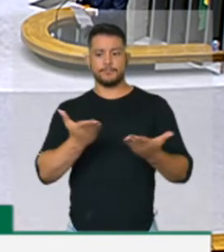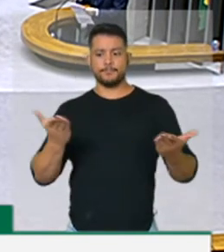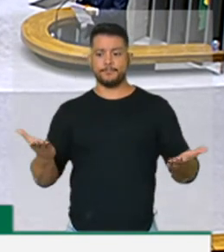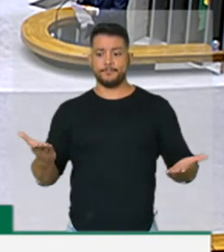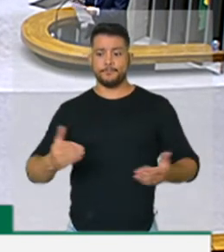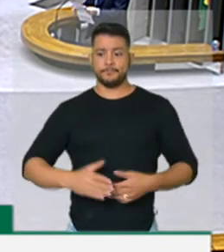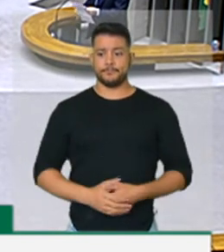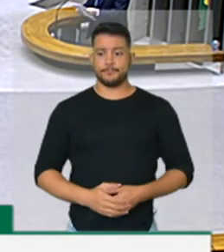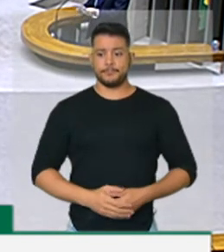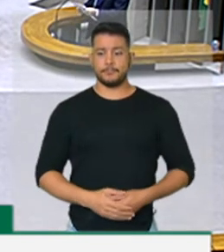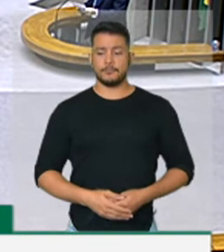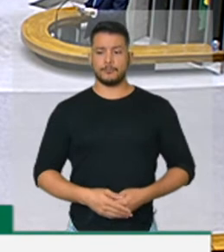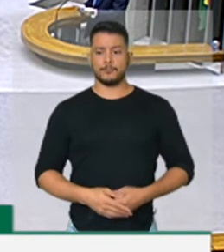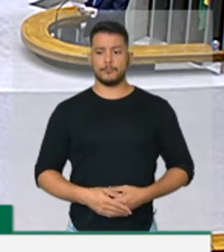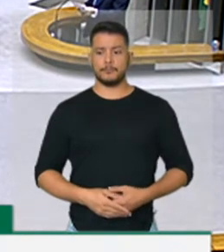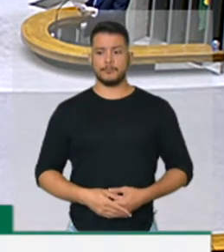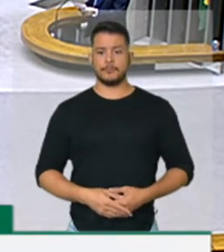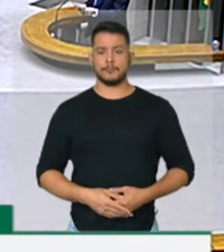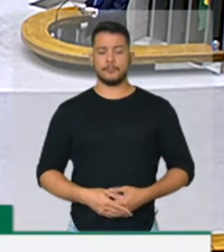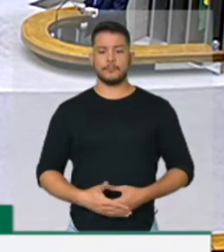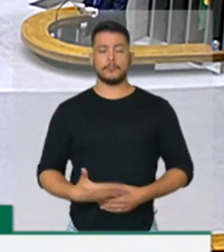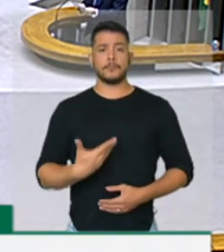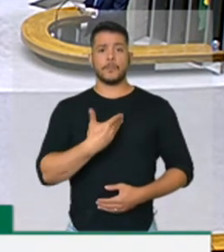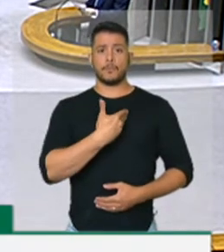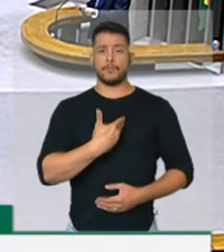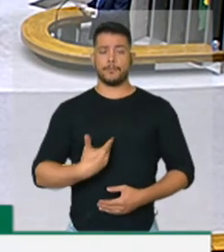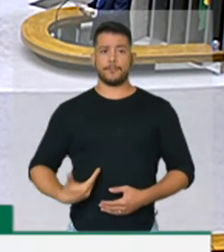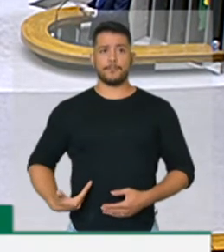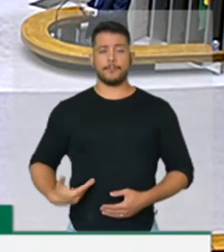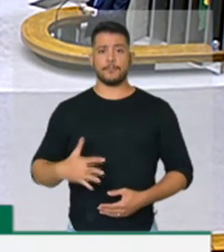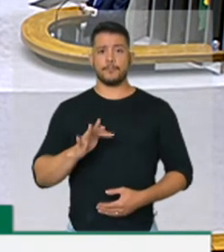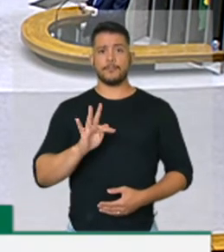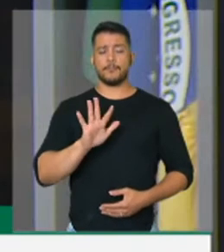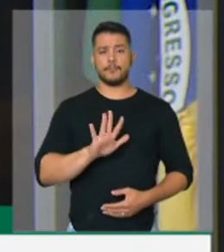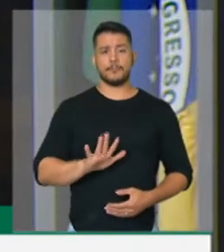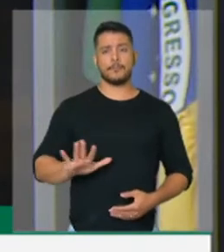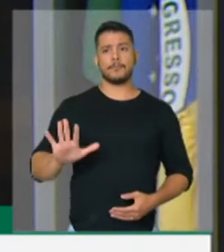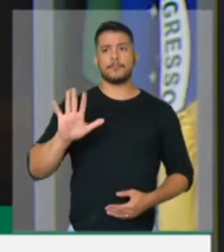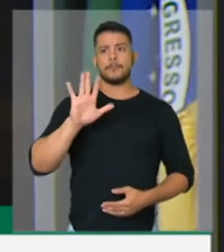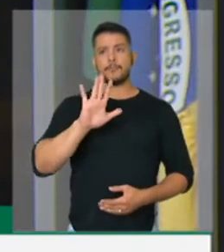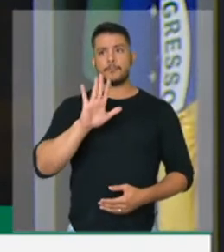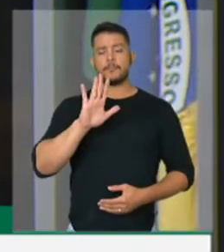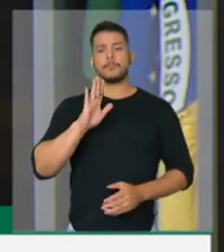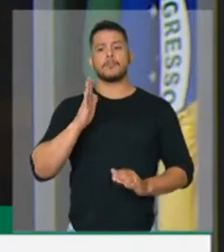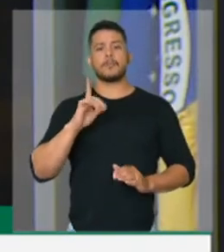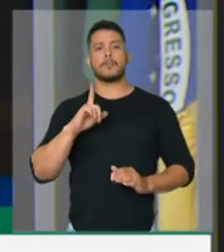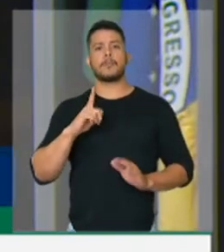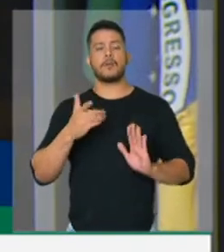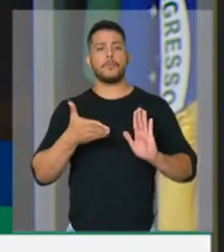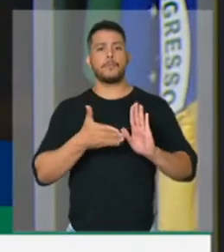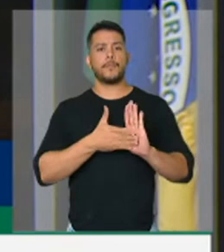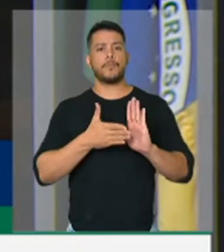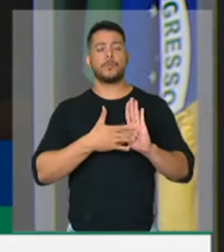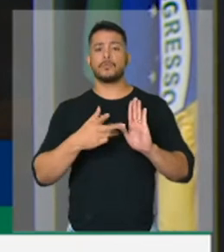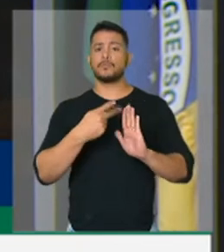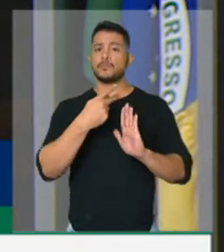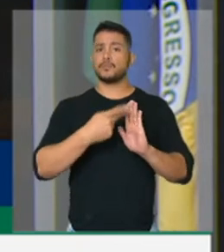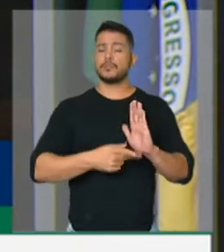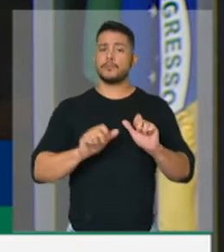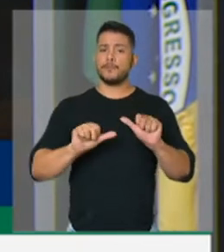olá. O governo federal acaba de propor um projeto de reforma